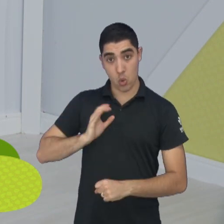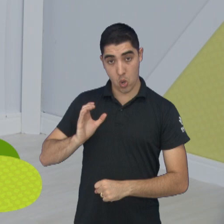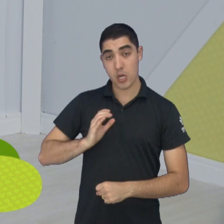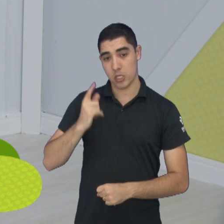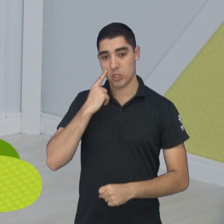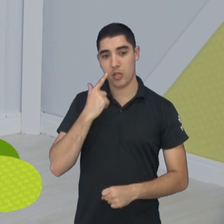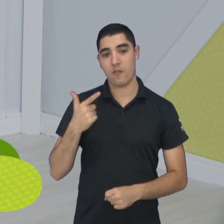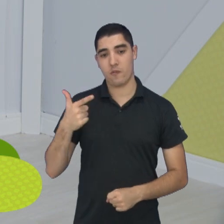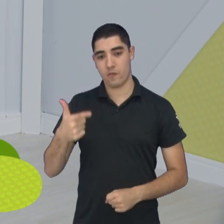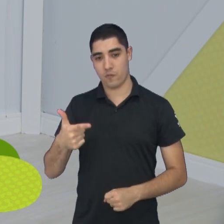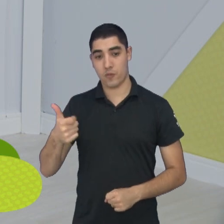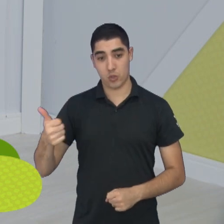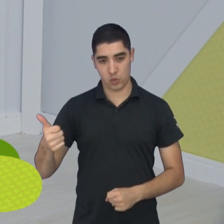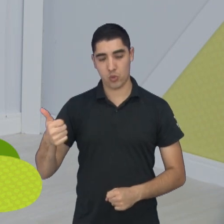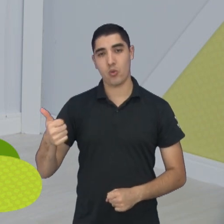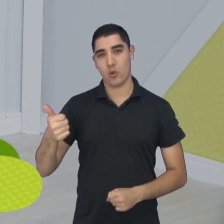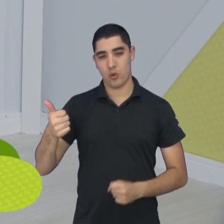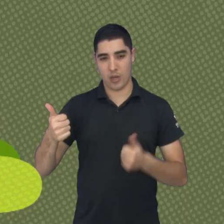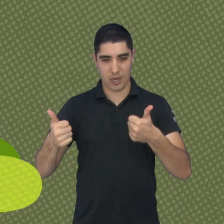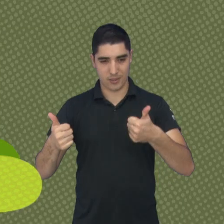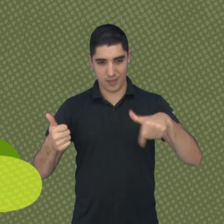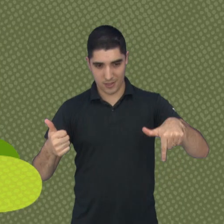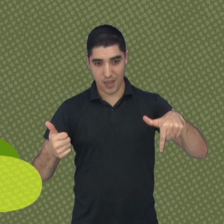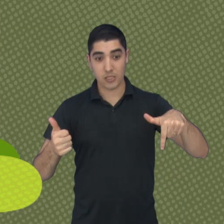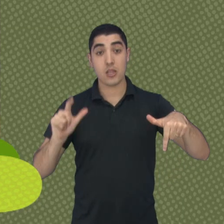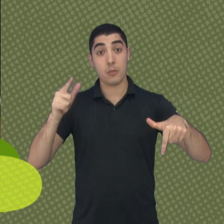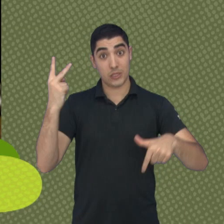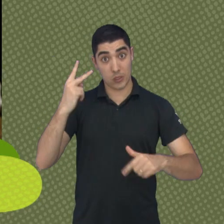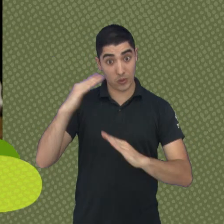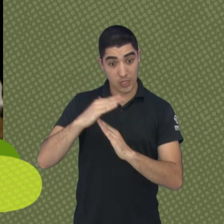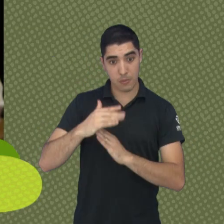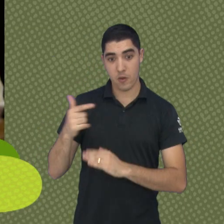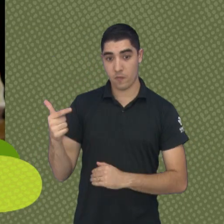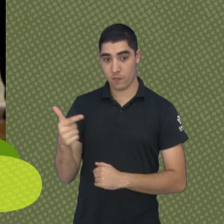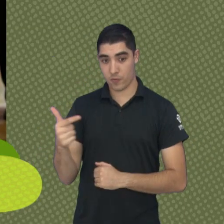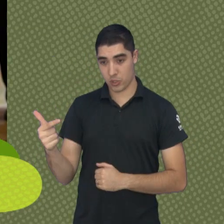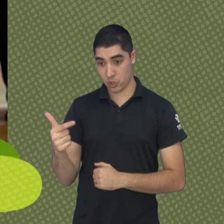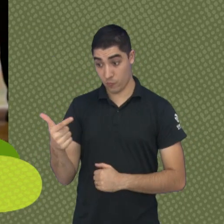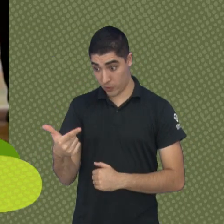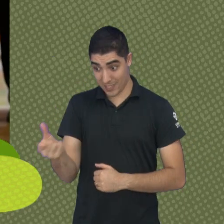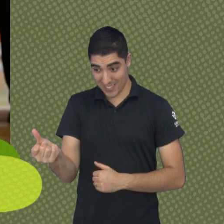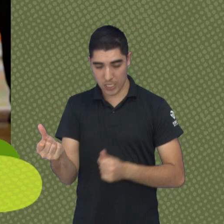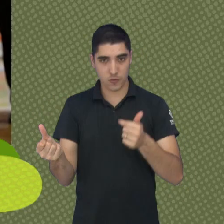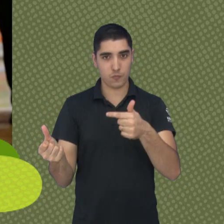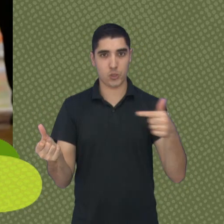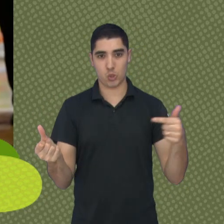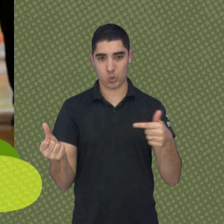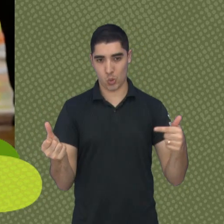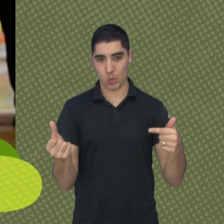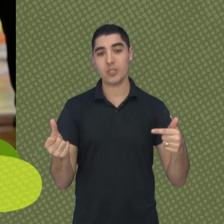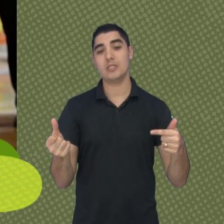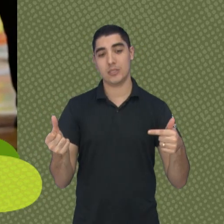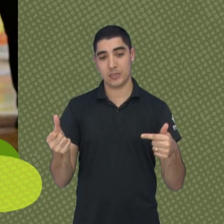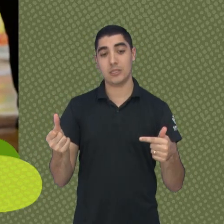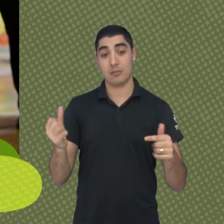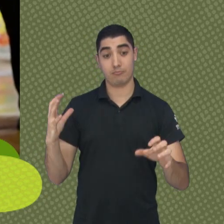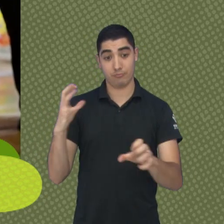quarto, 21-17 Corinthians, segundo quarto, 26-22 também para o Corinthians, levou a partida para o intervalo